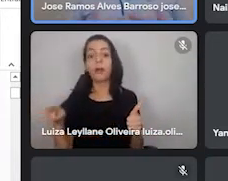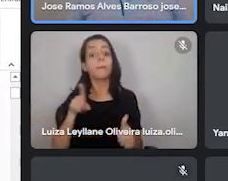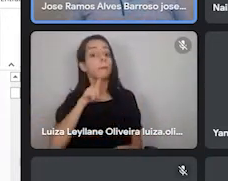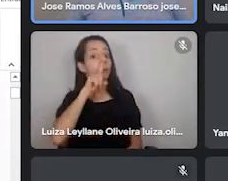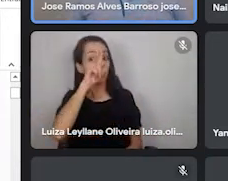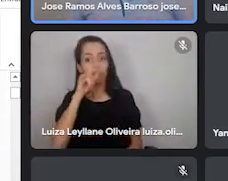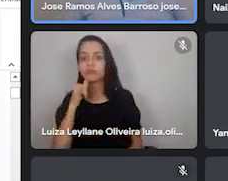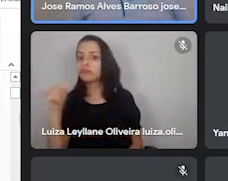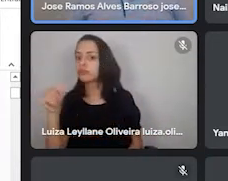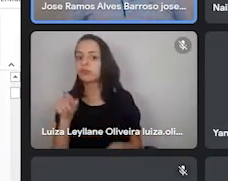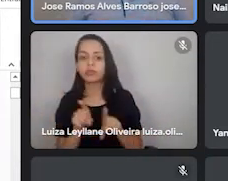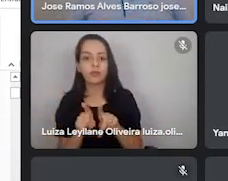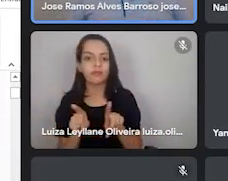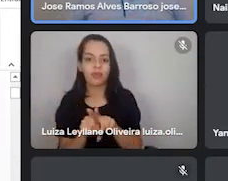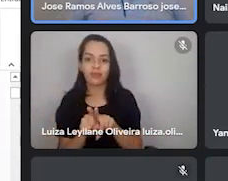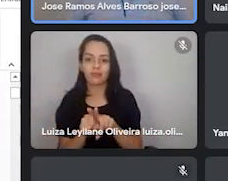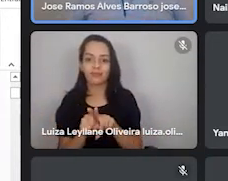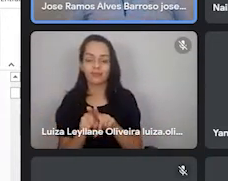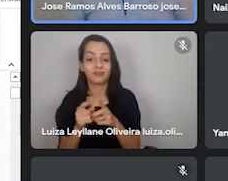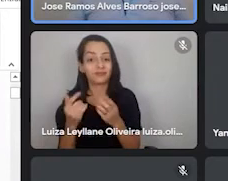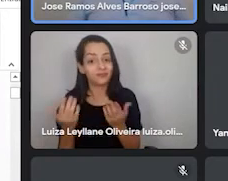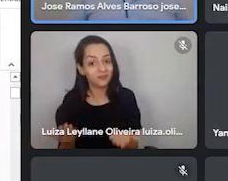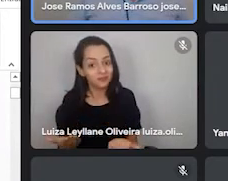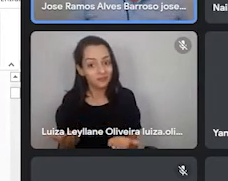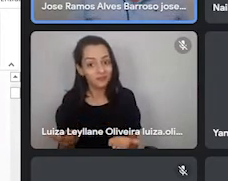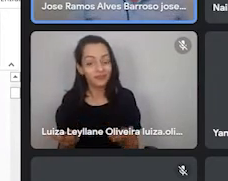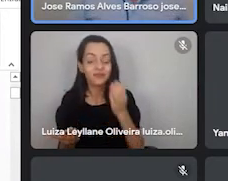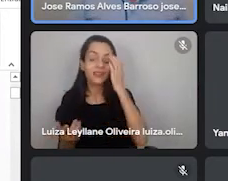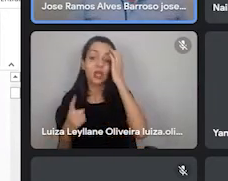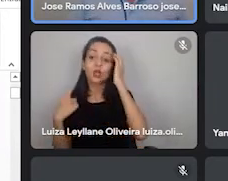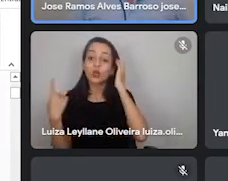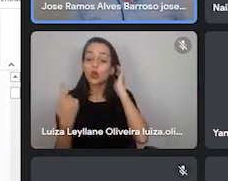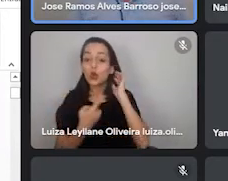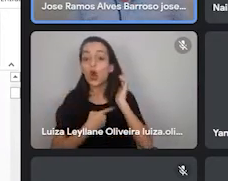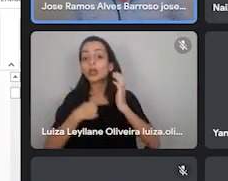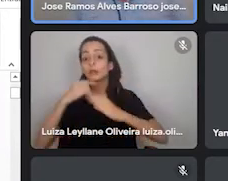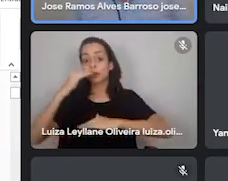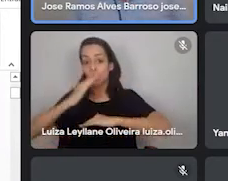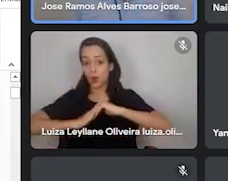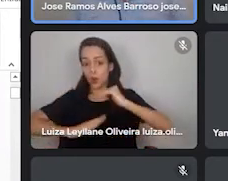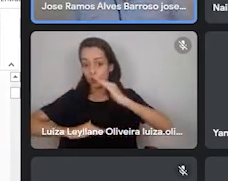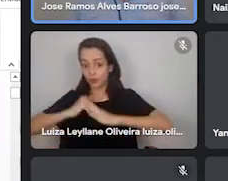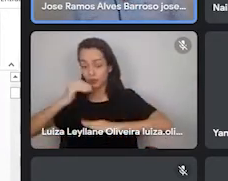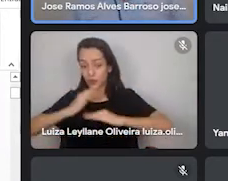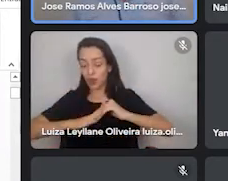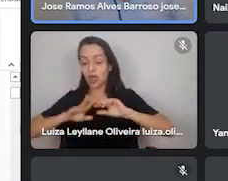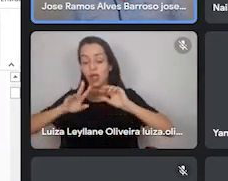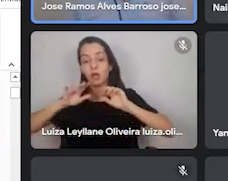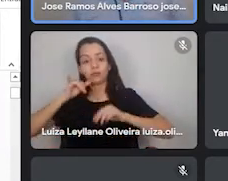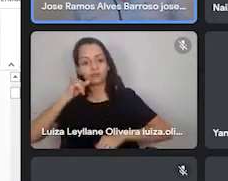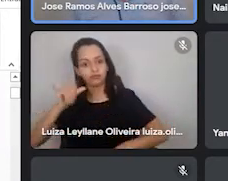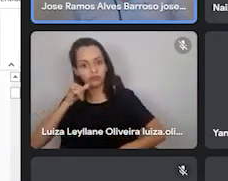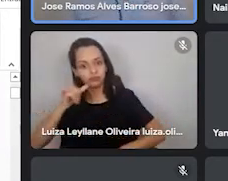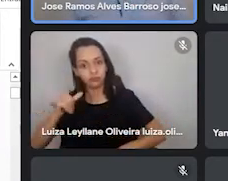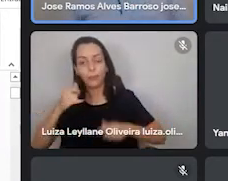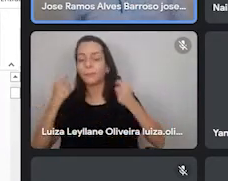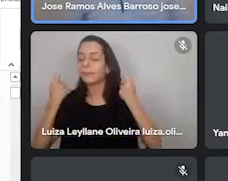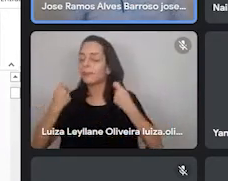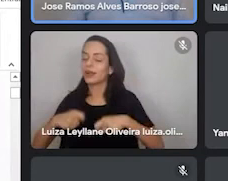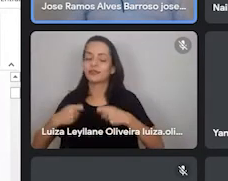esse é o trabalho que o quê? Que nós, profissionais da área elétrica, temos